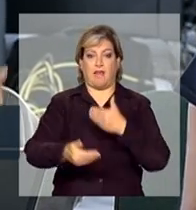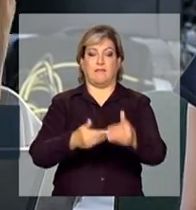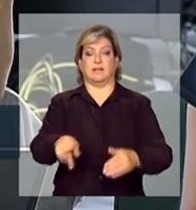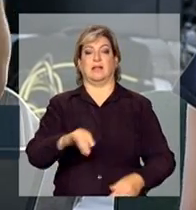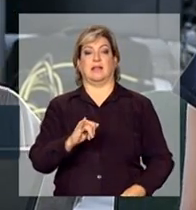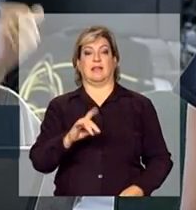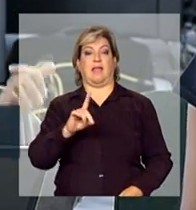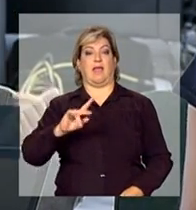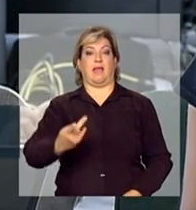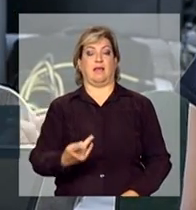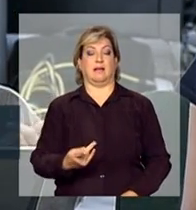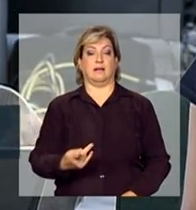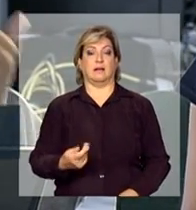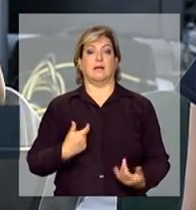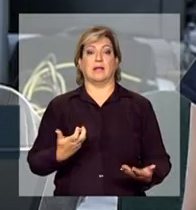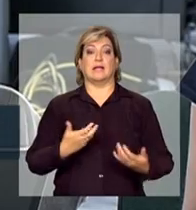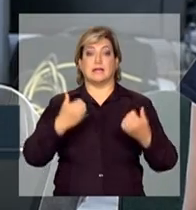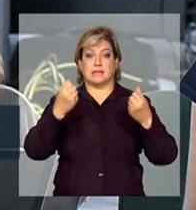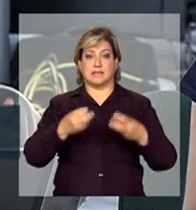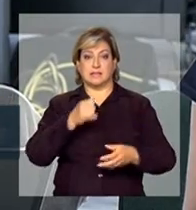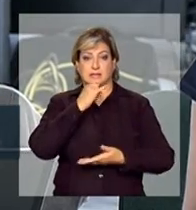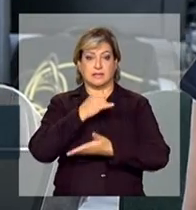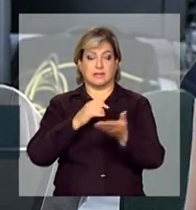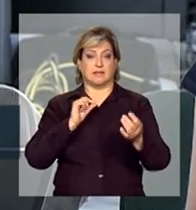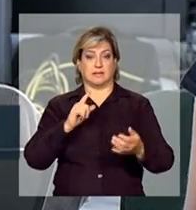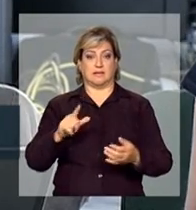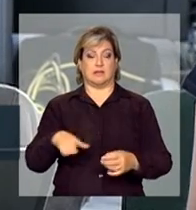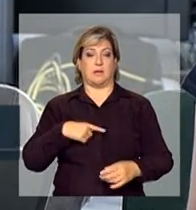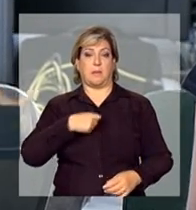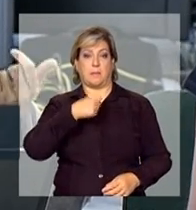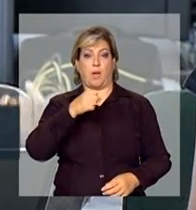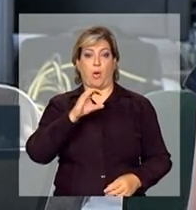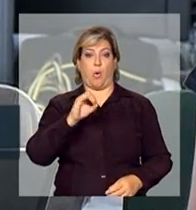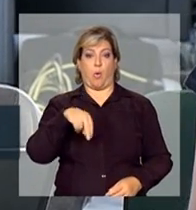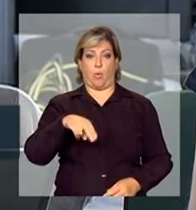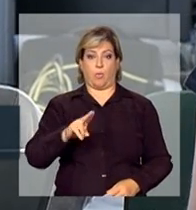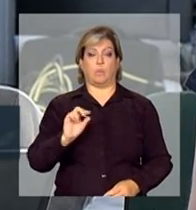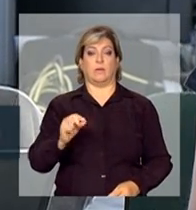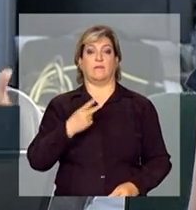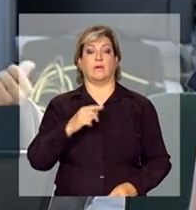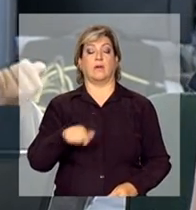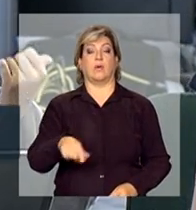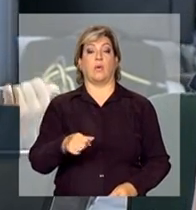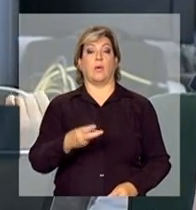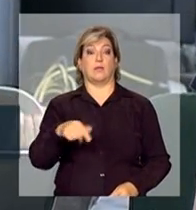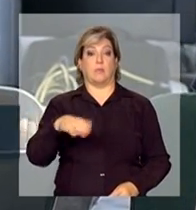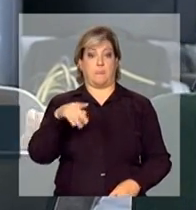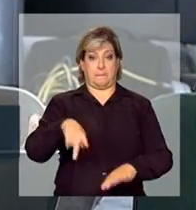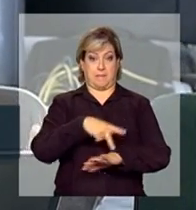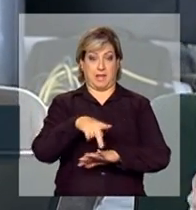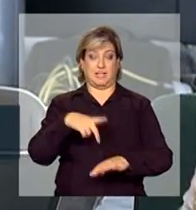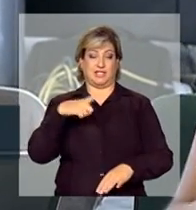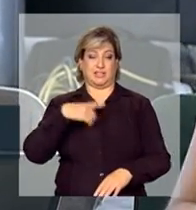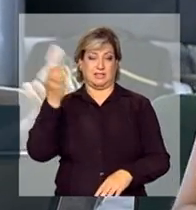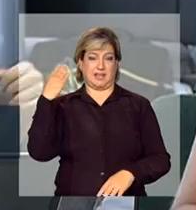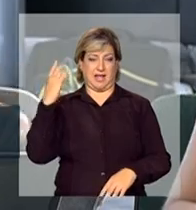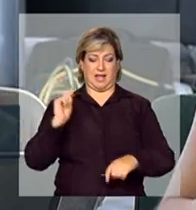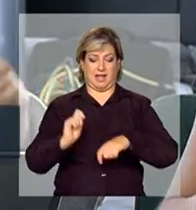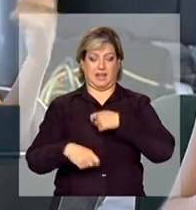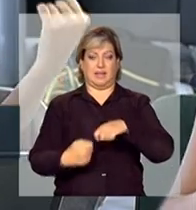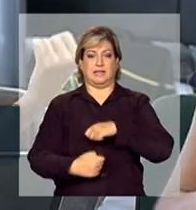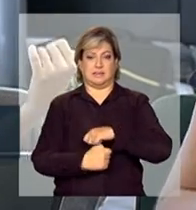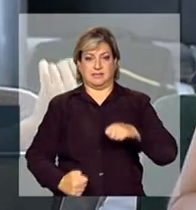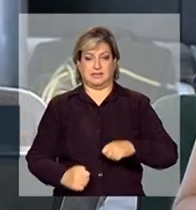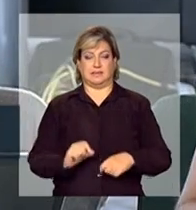IDH queria dar alguns exemplos pros senhores que foram citados na coletiva da ONU enquanto o país ainda tinha escravidão por exemplo a